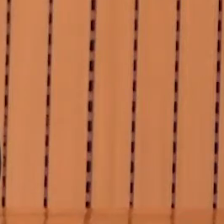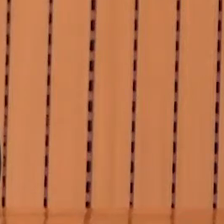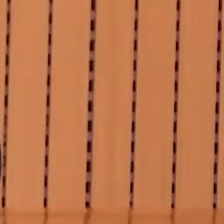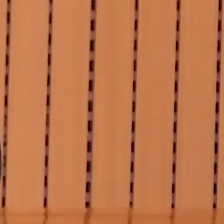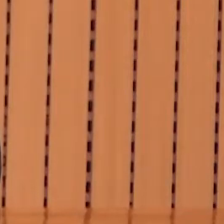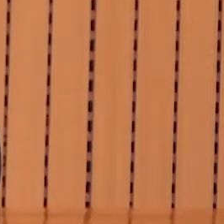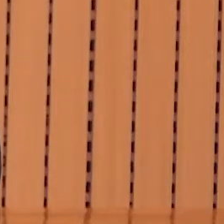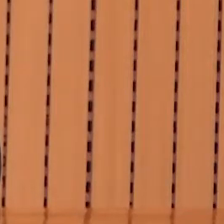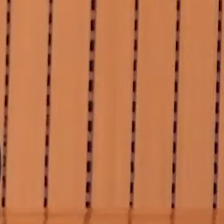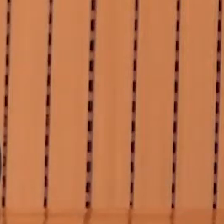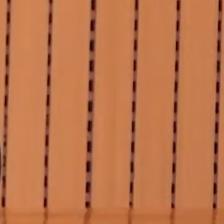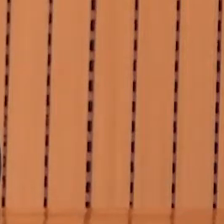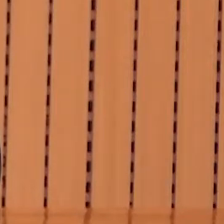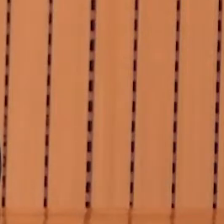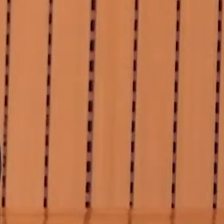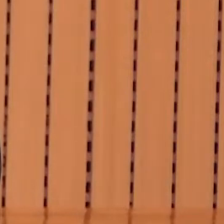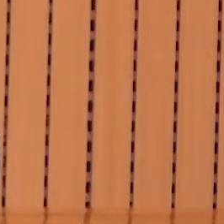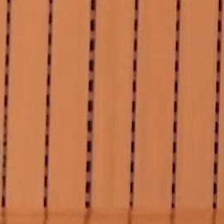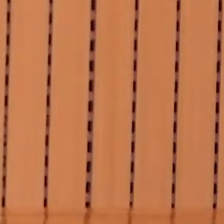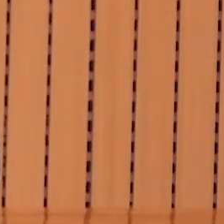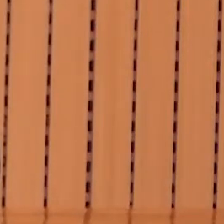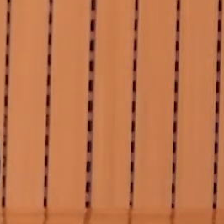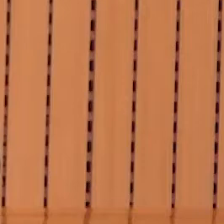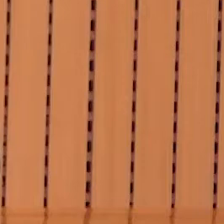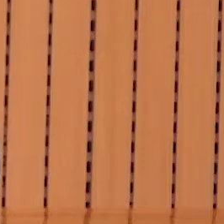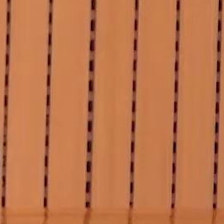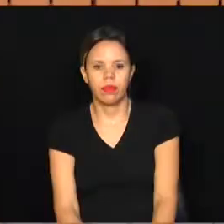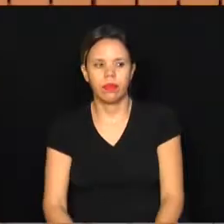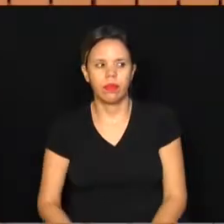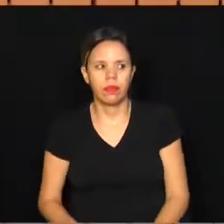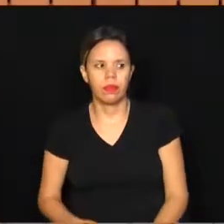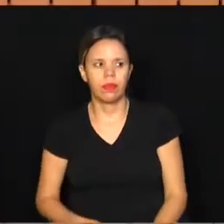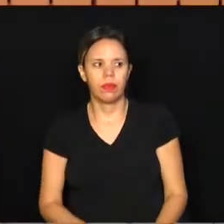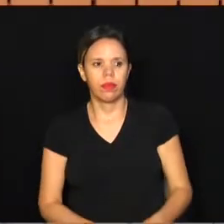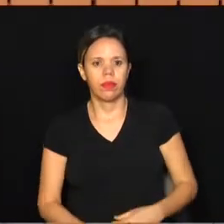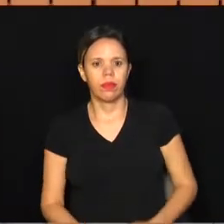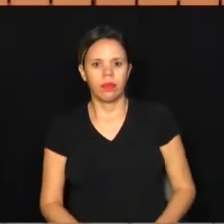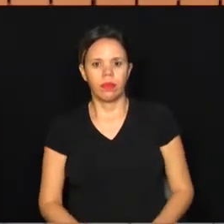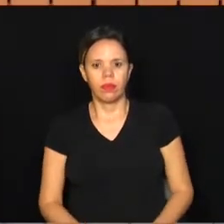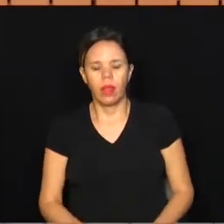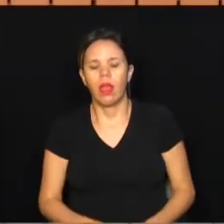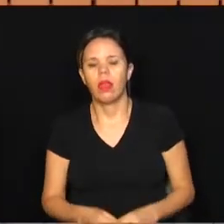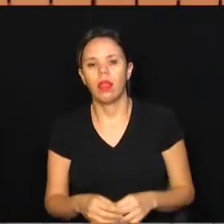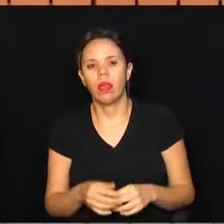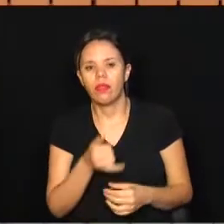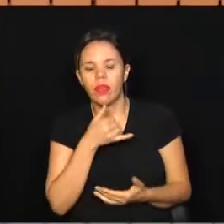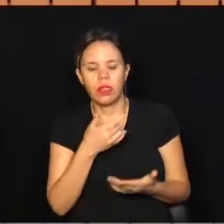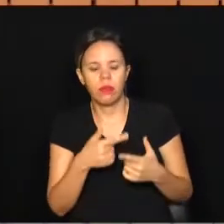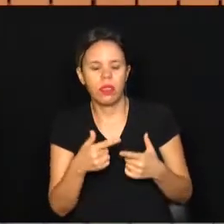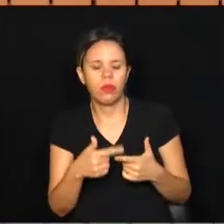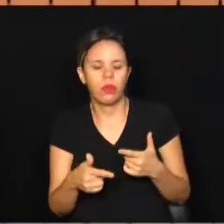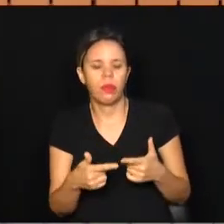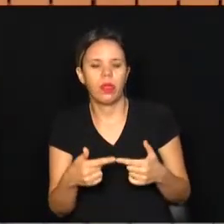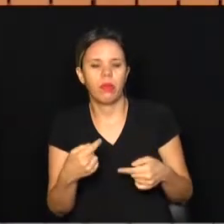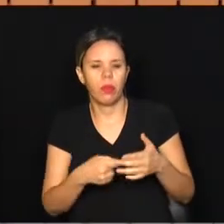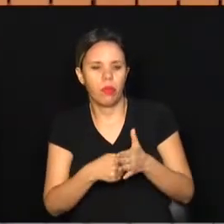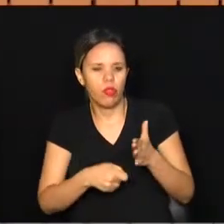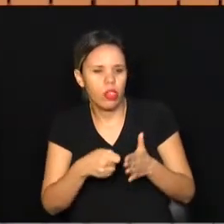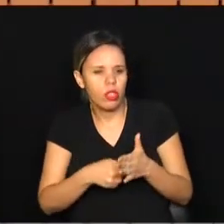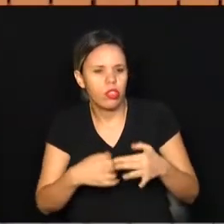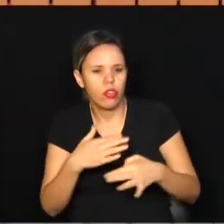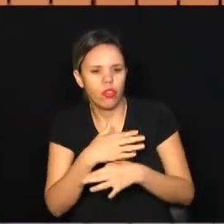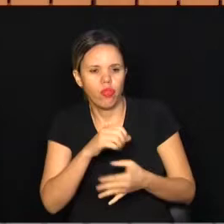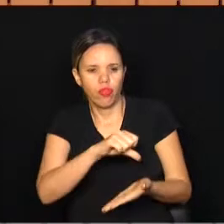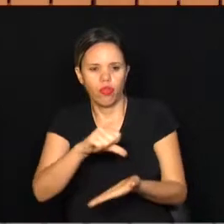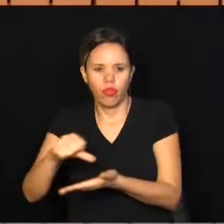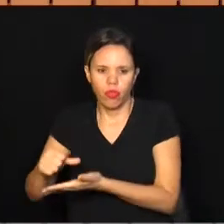Irineu. Infelizmente, a política de mobilidade urbana transformou a integração entre modais em um